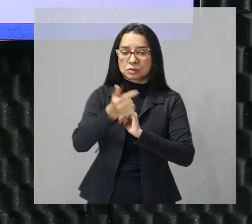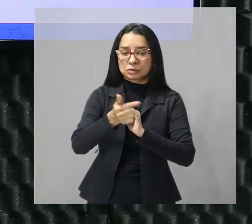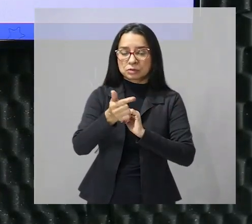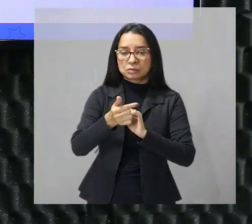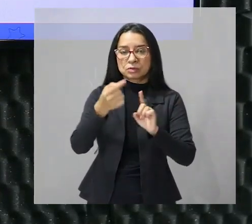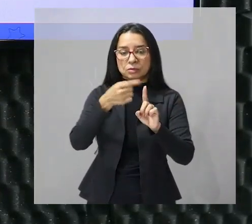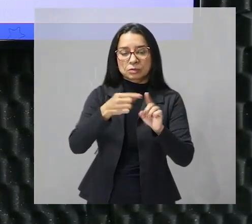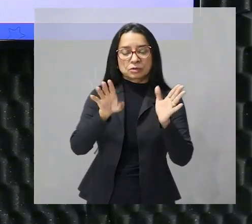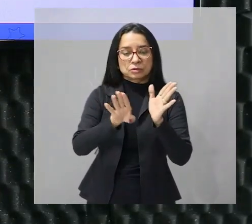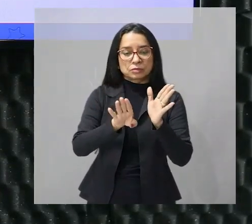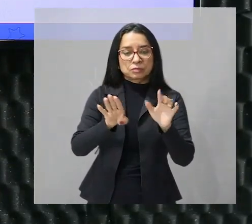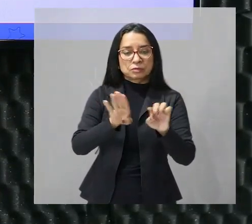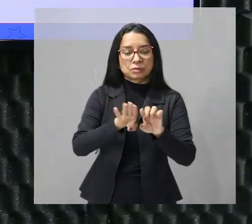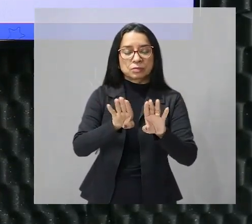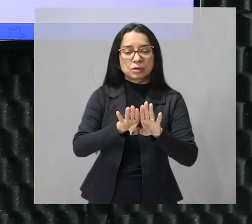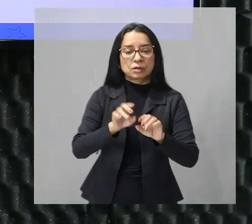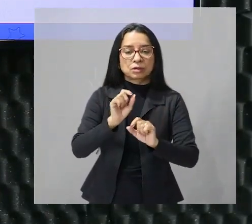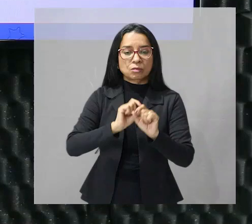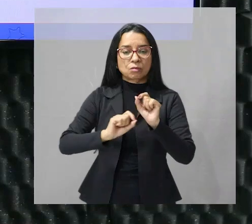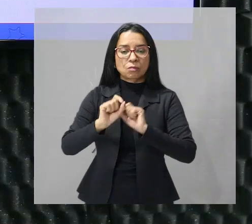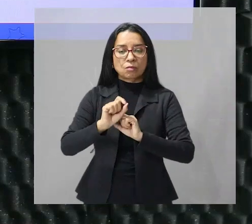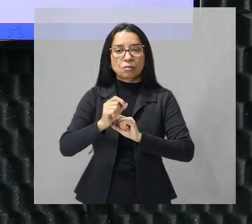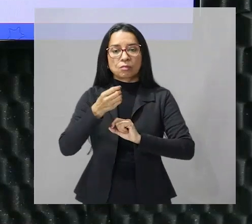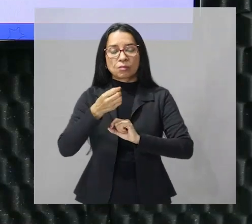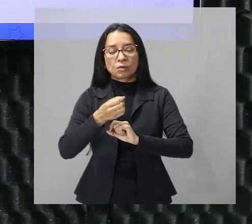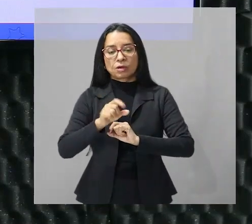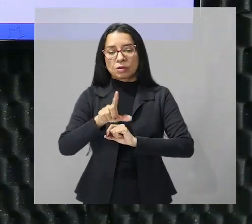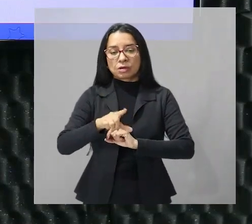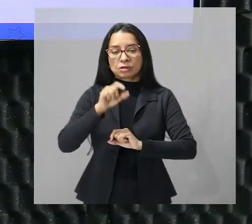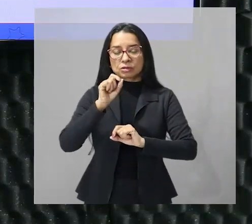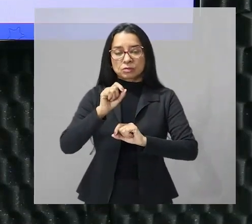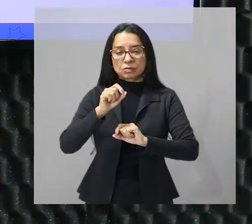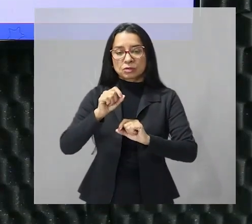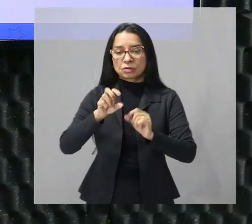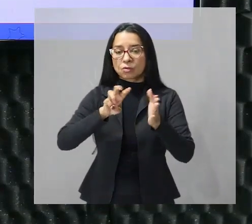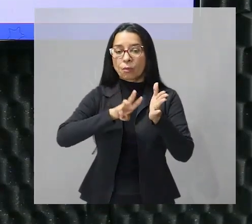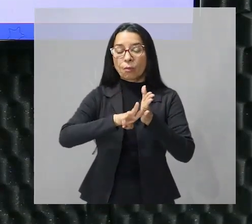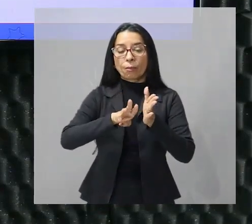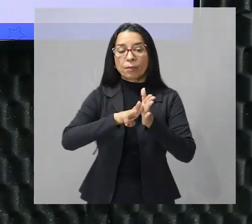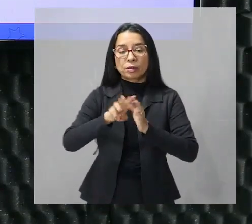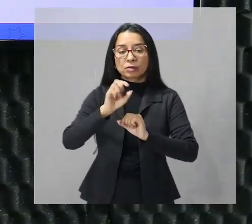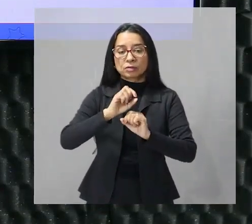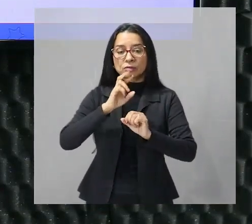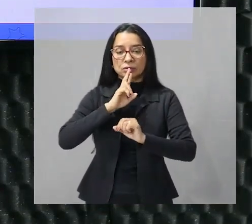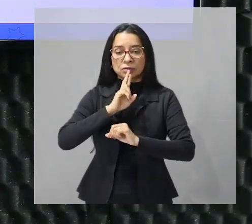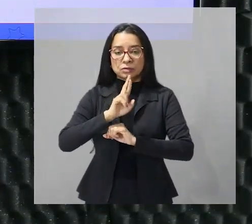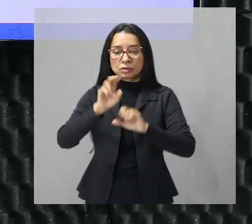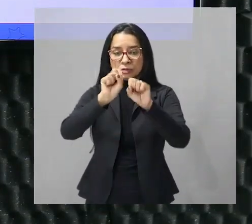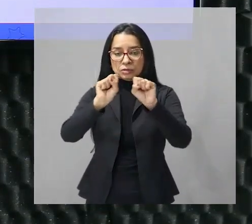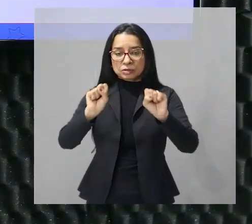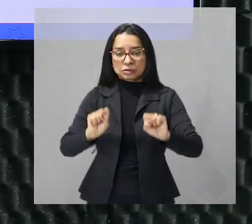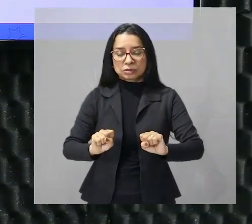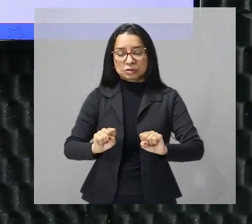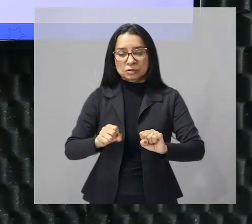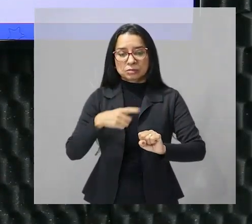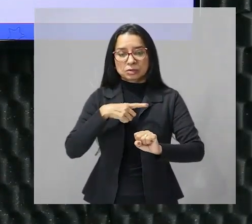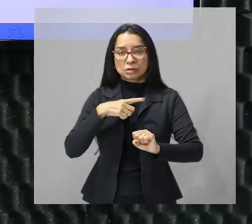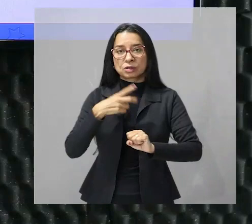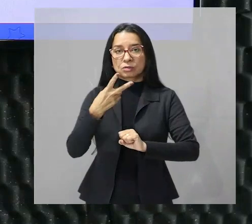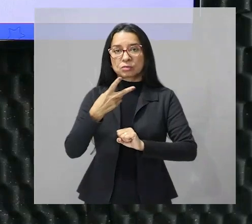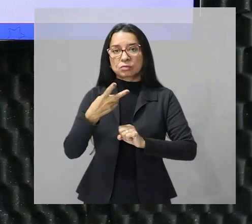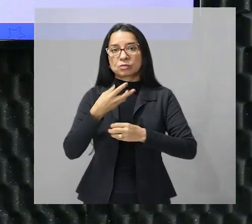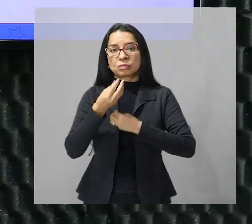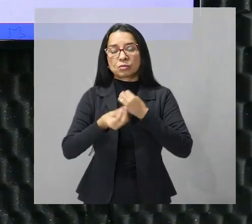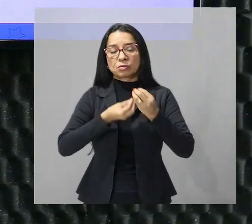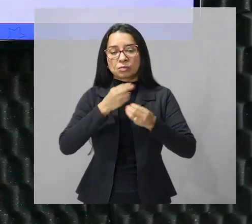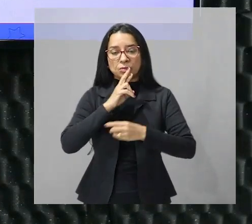optamos por resolver por um método, no caso, resolução de sistemas, dessa natureza tem duas formas de resolver. Ou